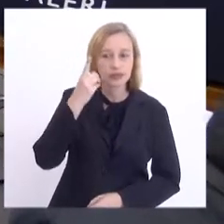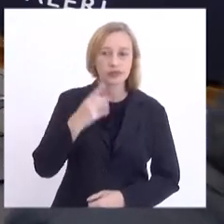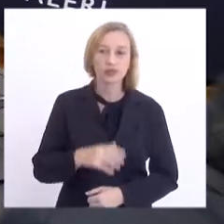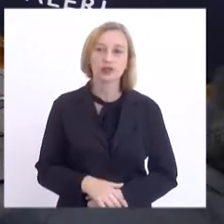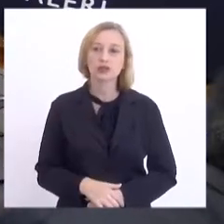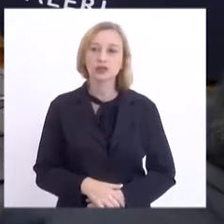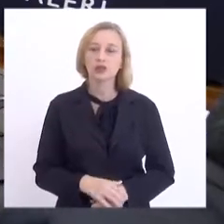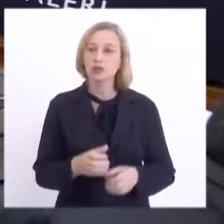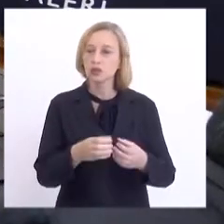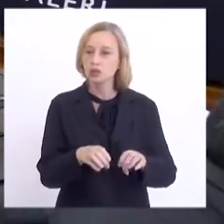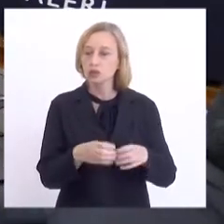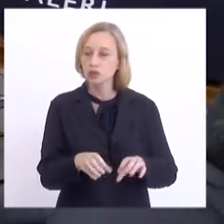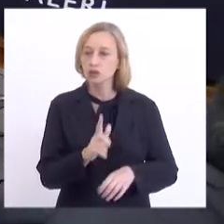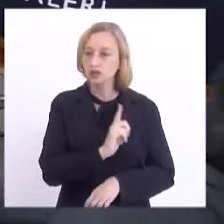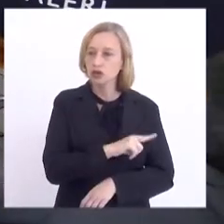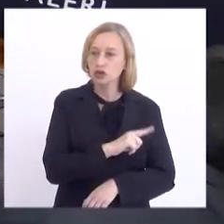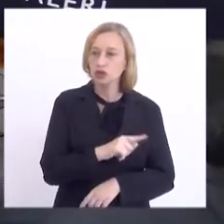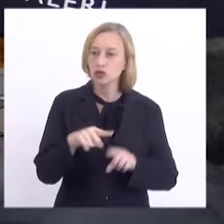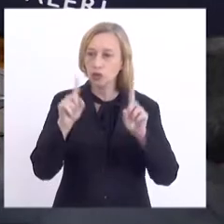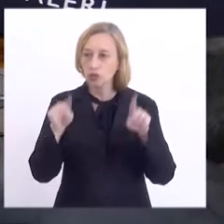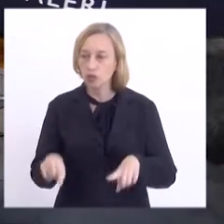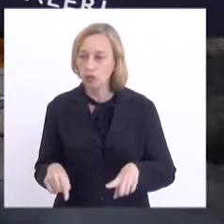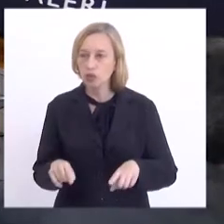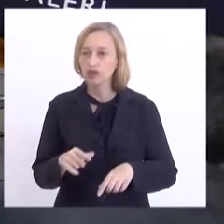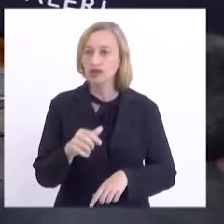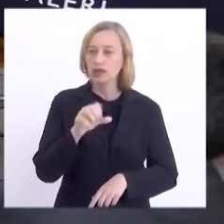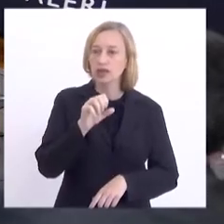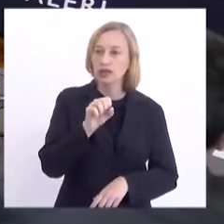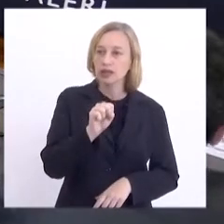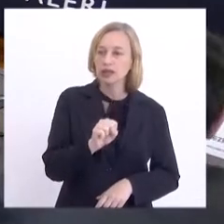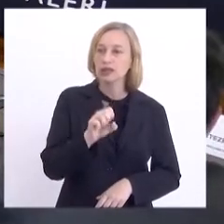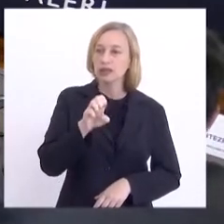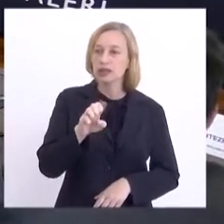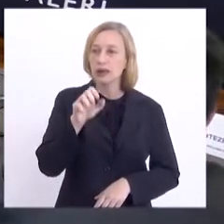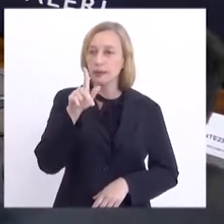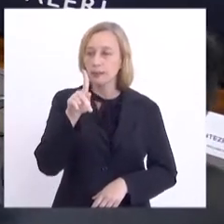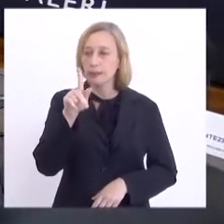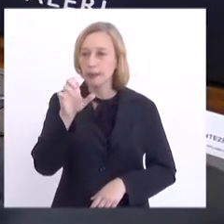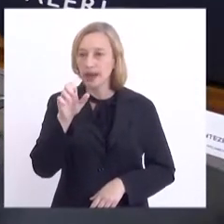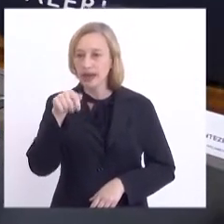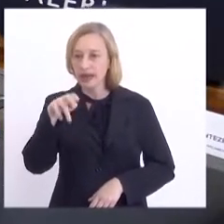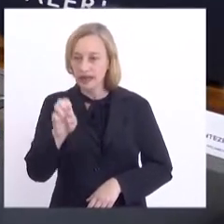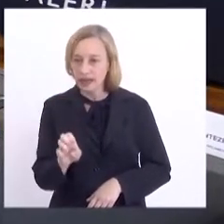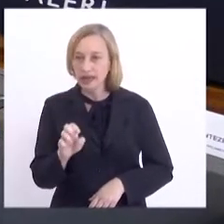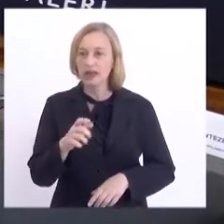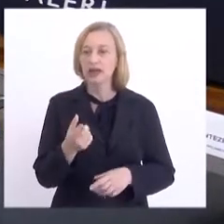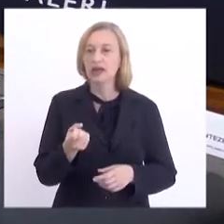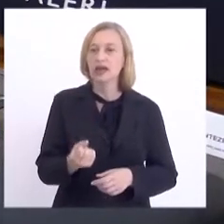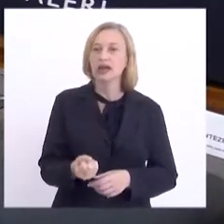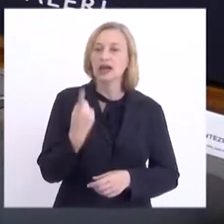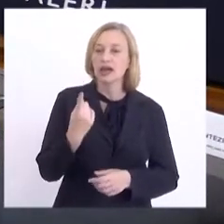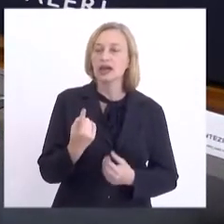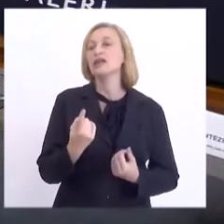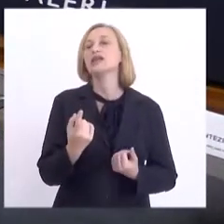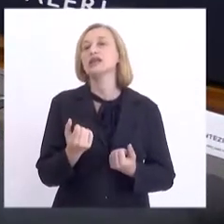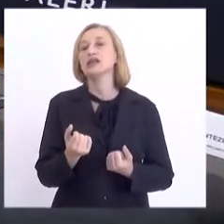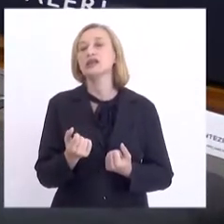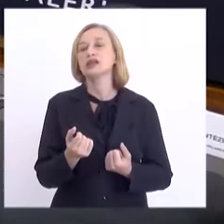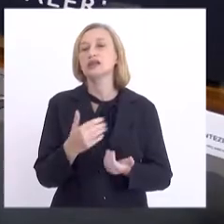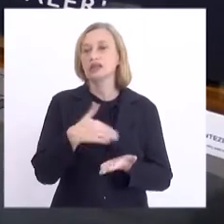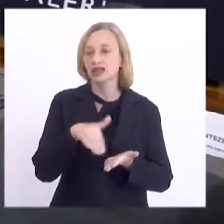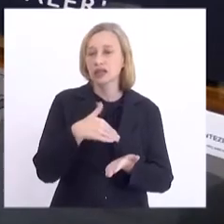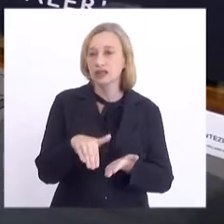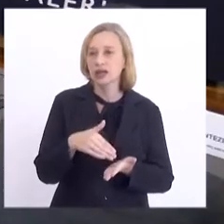sou concursado gestor público e da carreira dessa praga ajustando a Seplag foi secretário de fazenda de Niterói